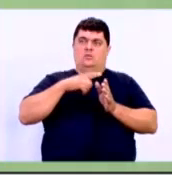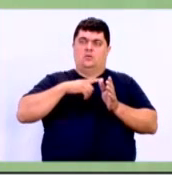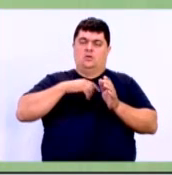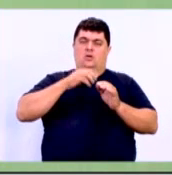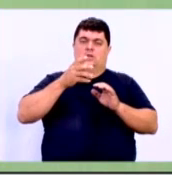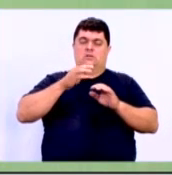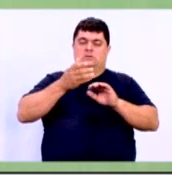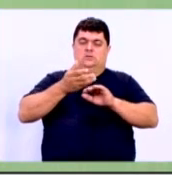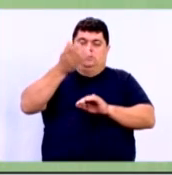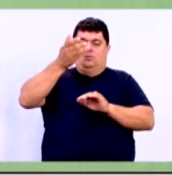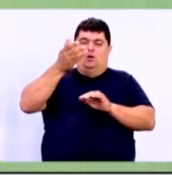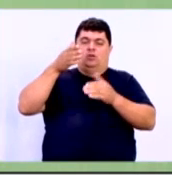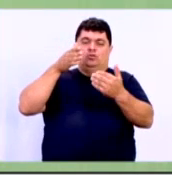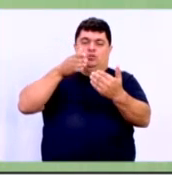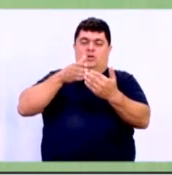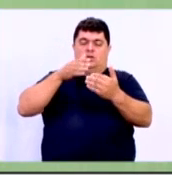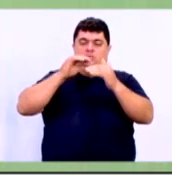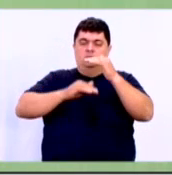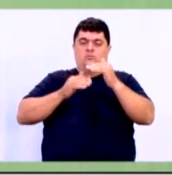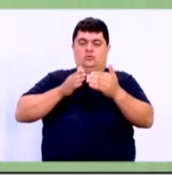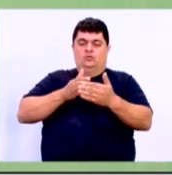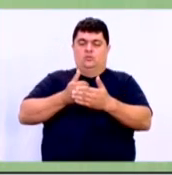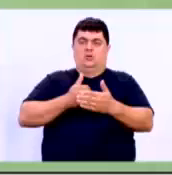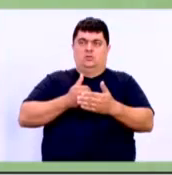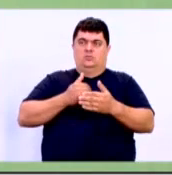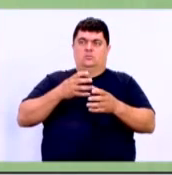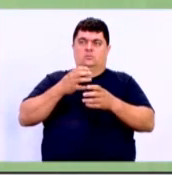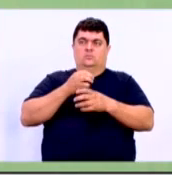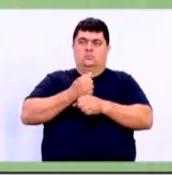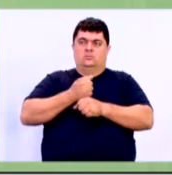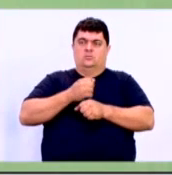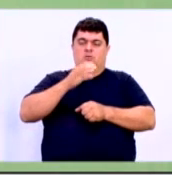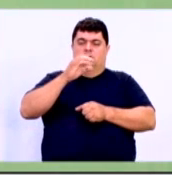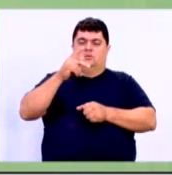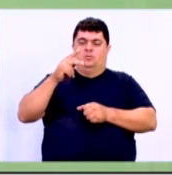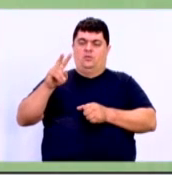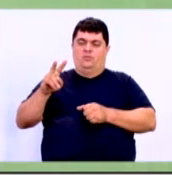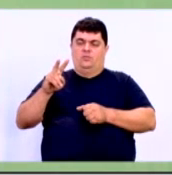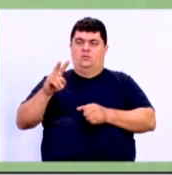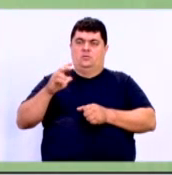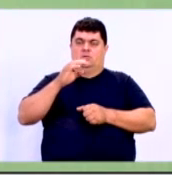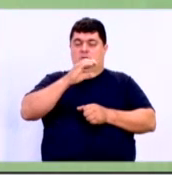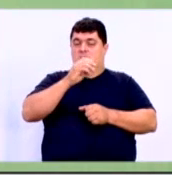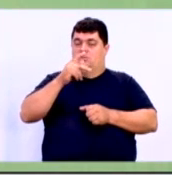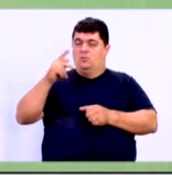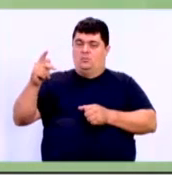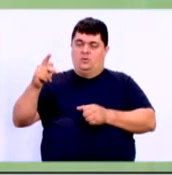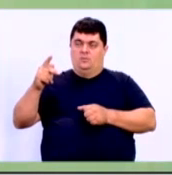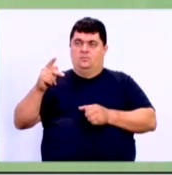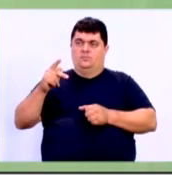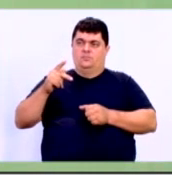é custo direto e indireto, somar os custos e achamos o CPV, o CPP.